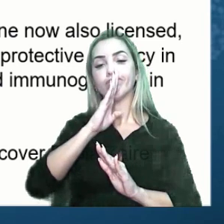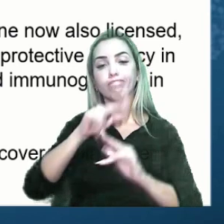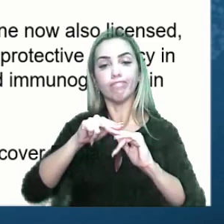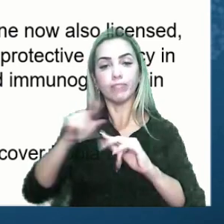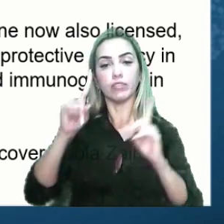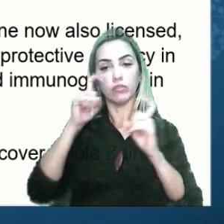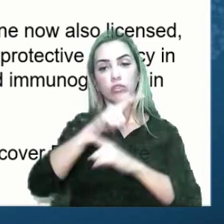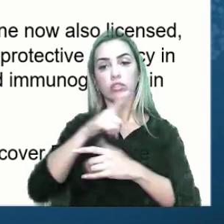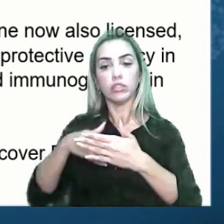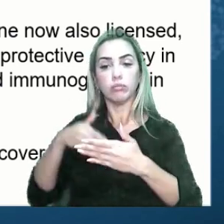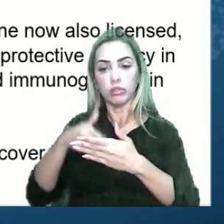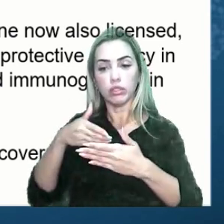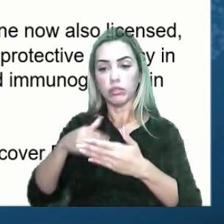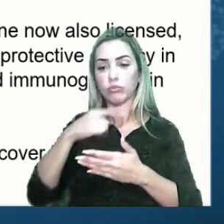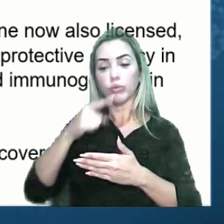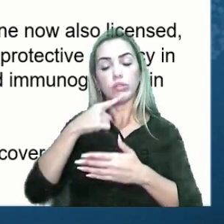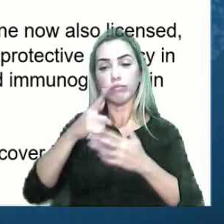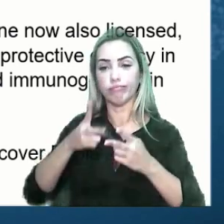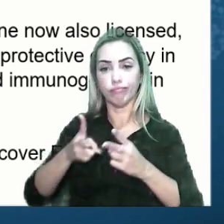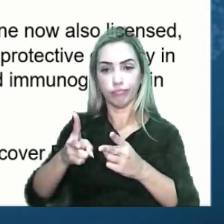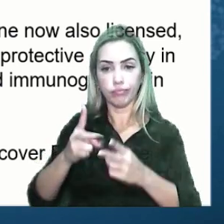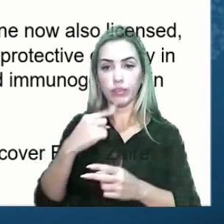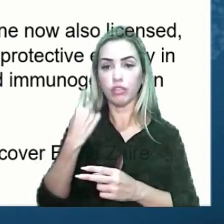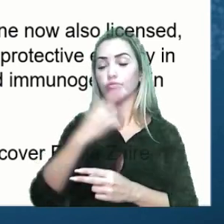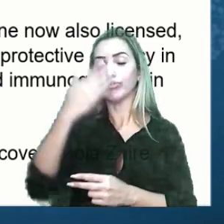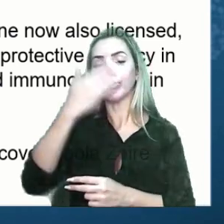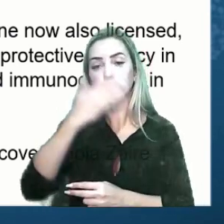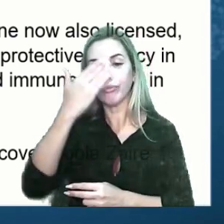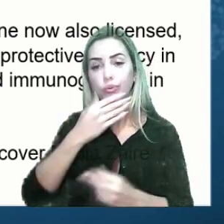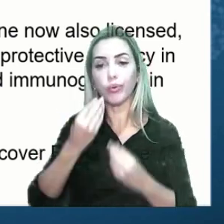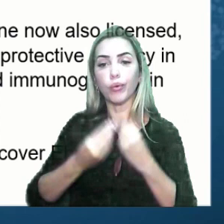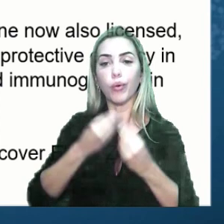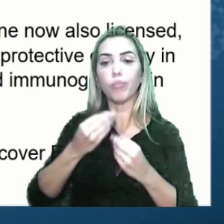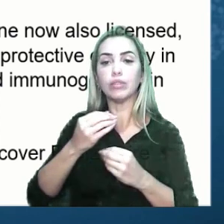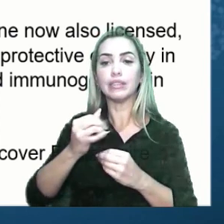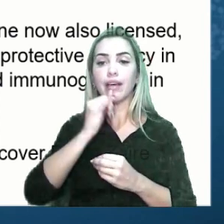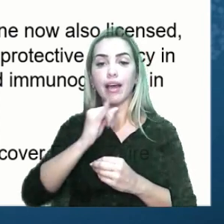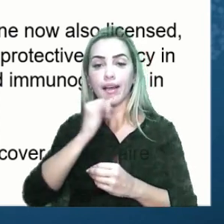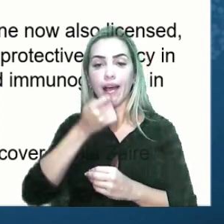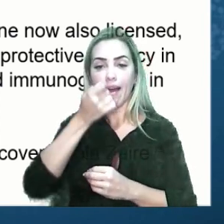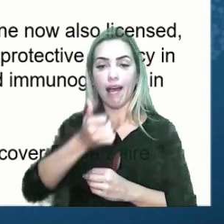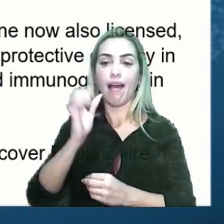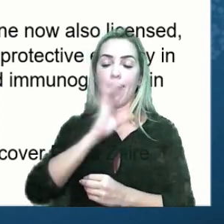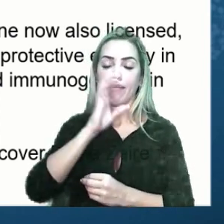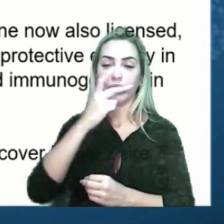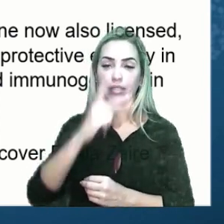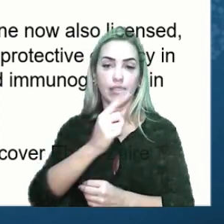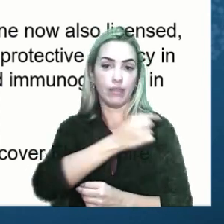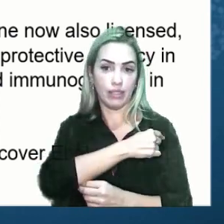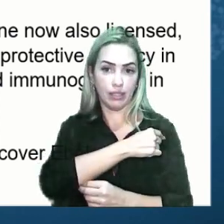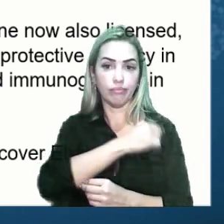e a gente não conseguiu seguir, a gente não viu os testes rápidos dessa vacina e